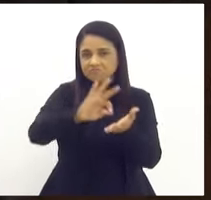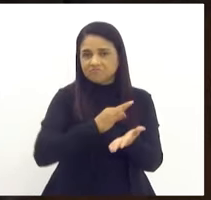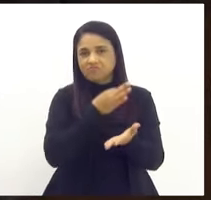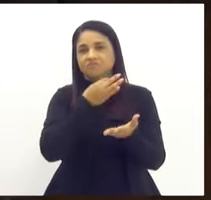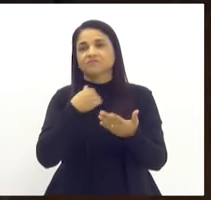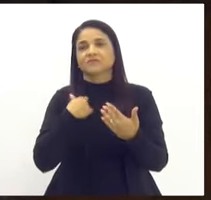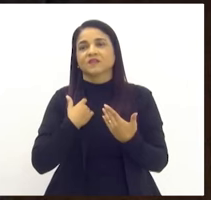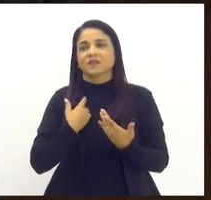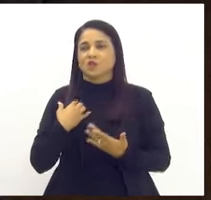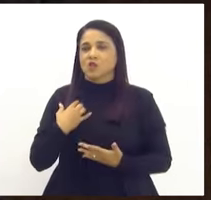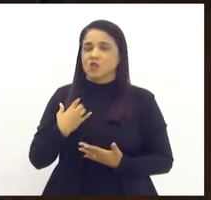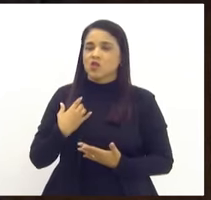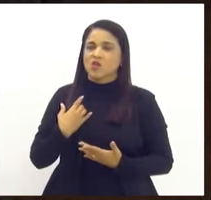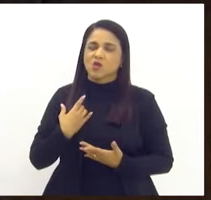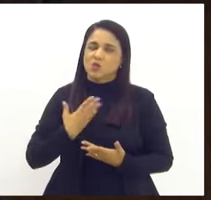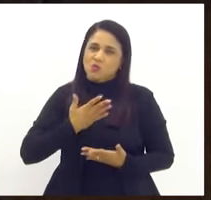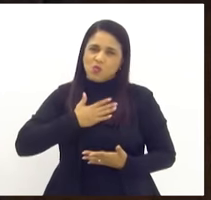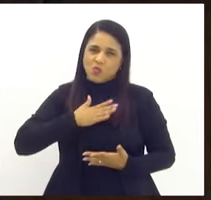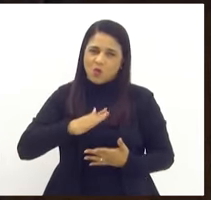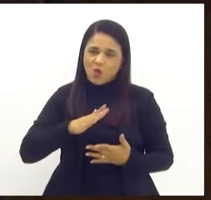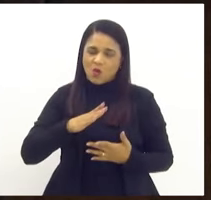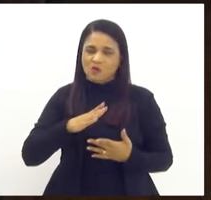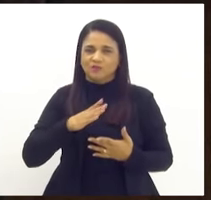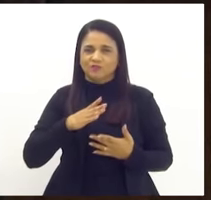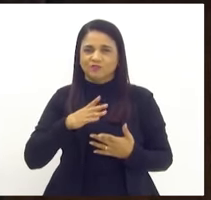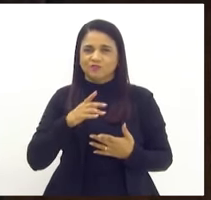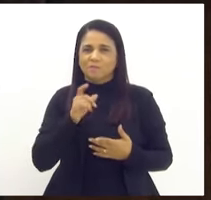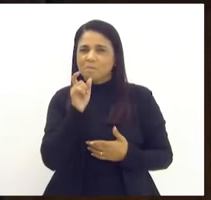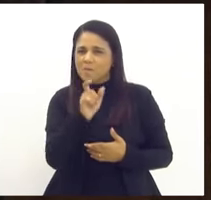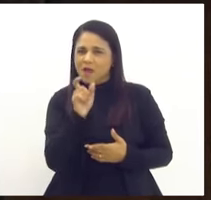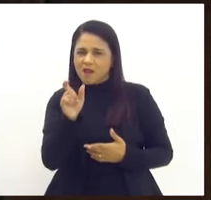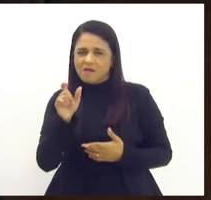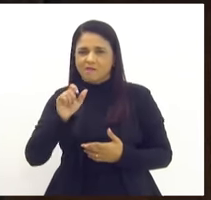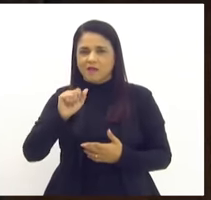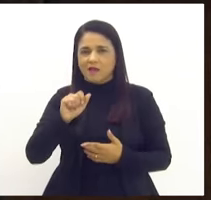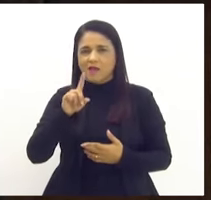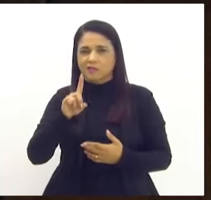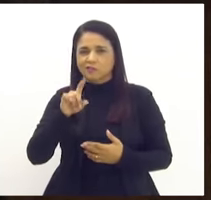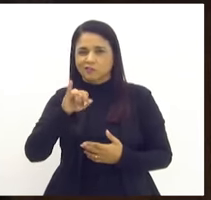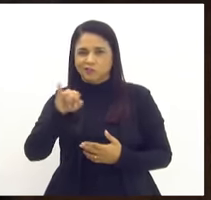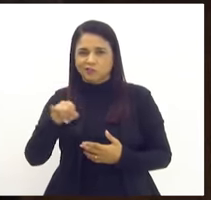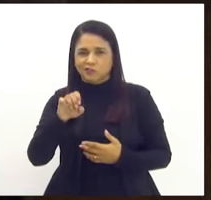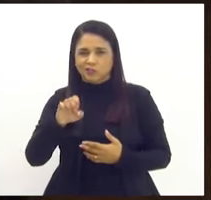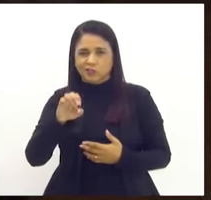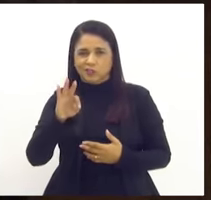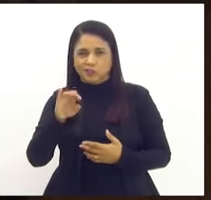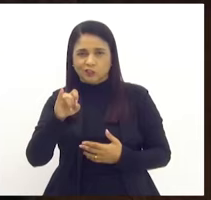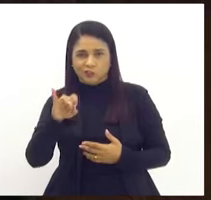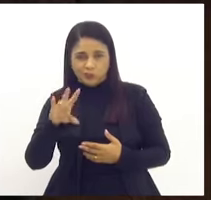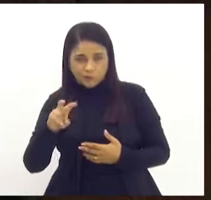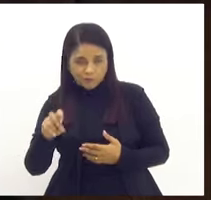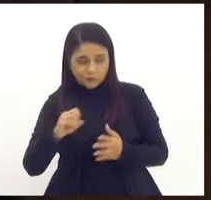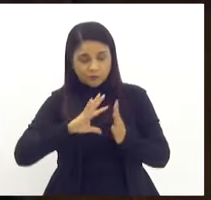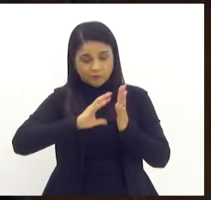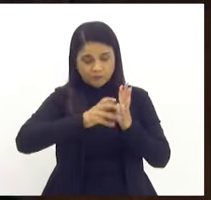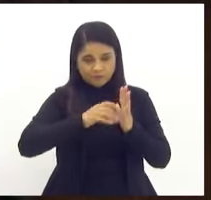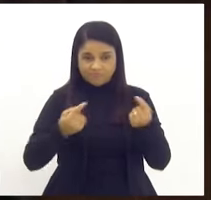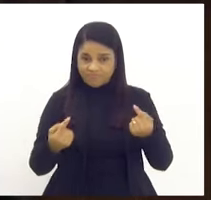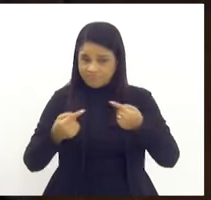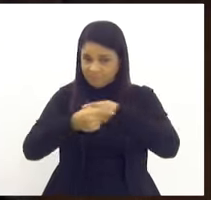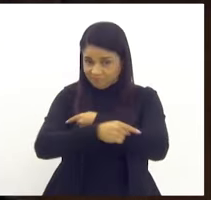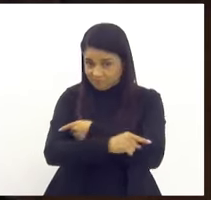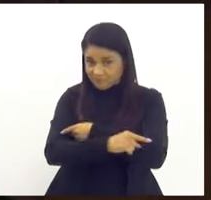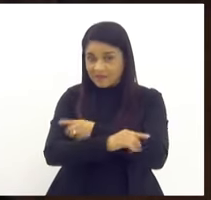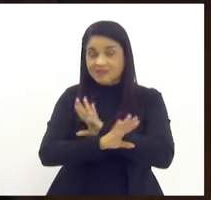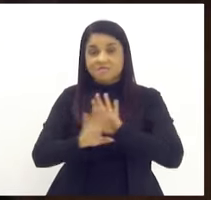apesar que eu não gosto dos adjetivos que muit À vezes a gente tá em lados opostos mas quando o governo